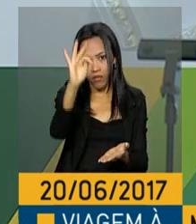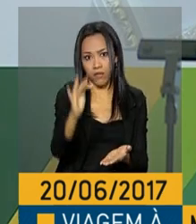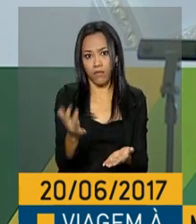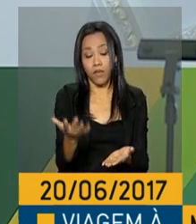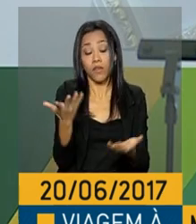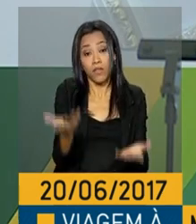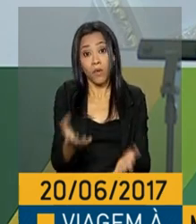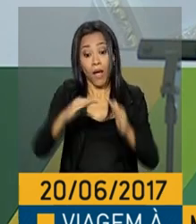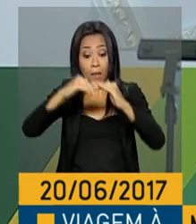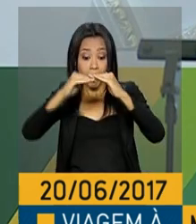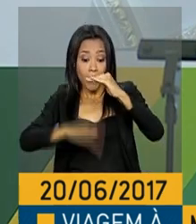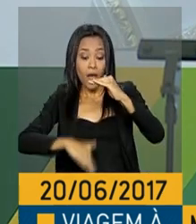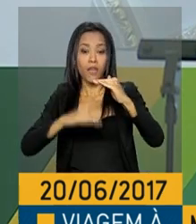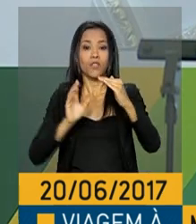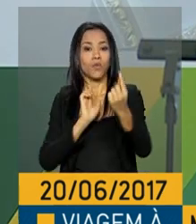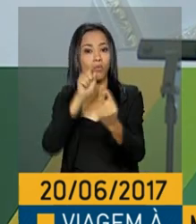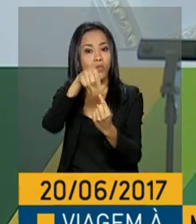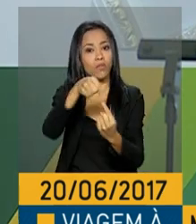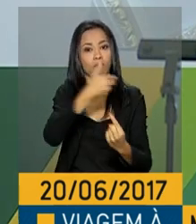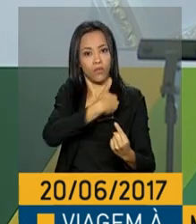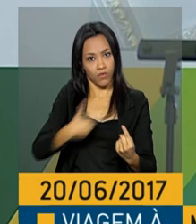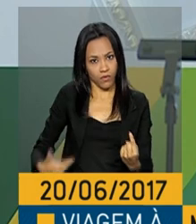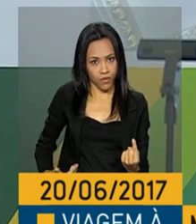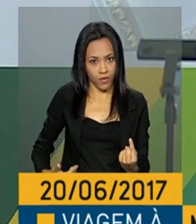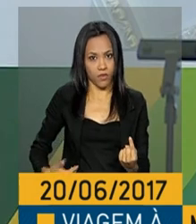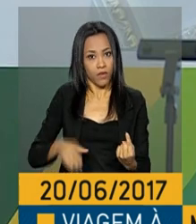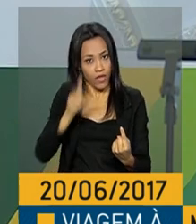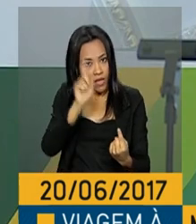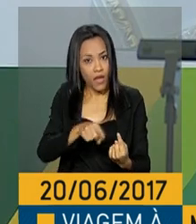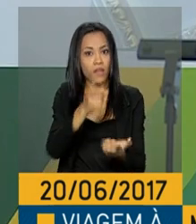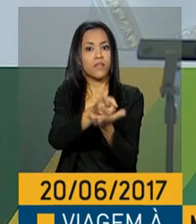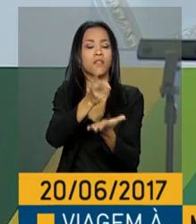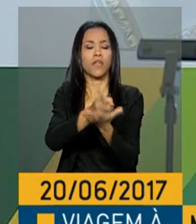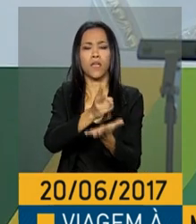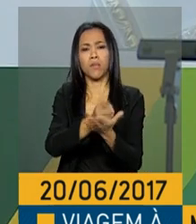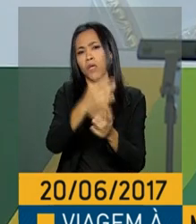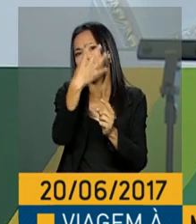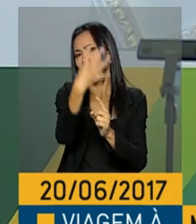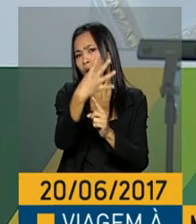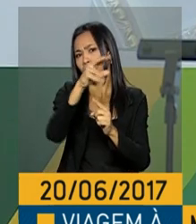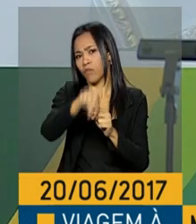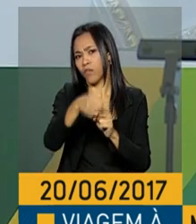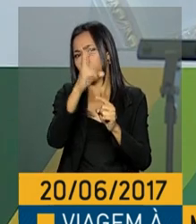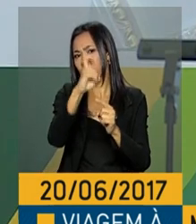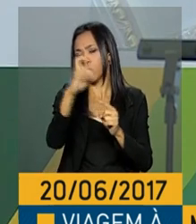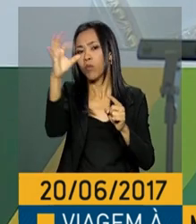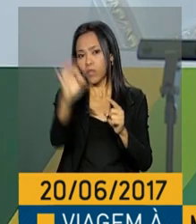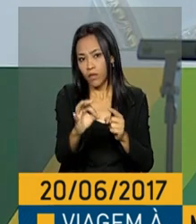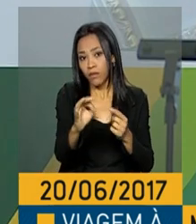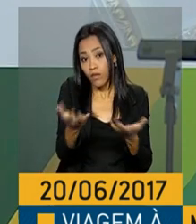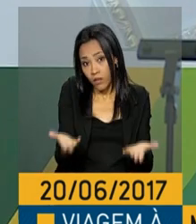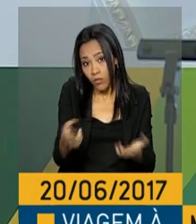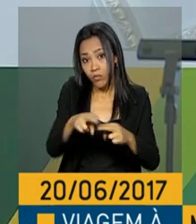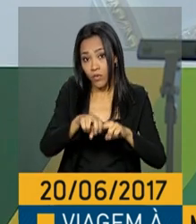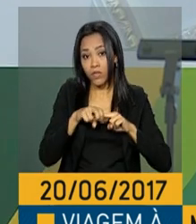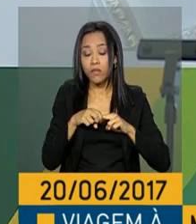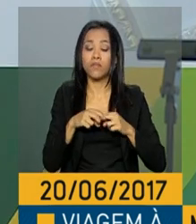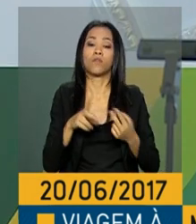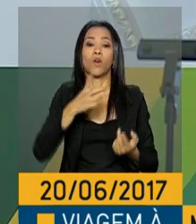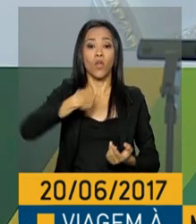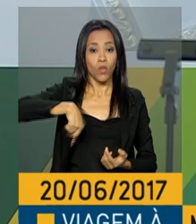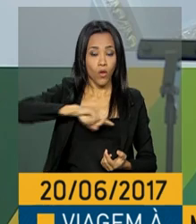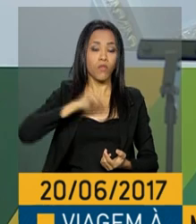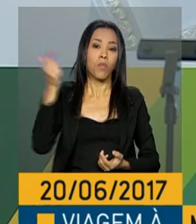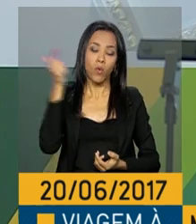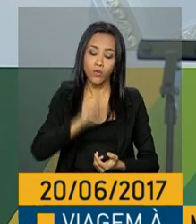seja, abaixo do centro da meta. O centro da meta sempre foi de 4,5%. Portanto, fecharemos o